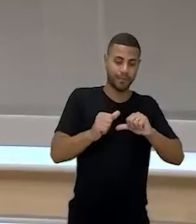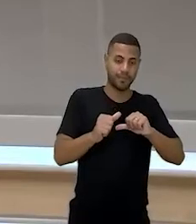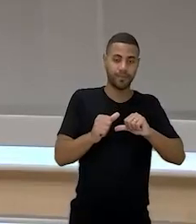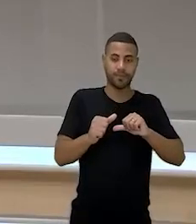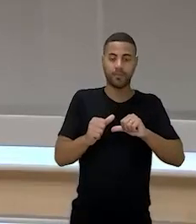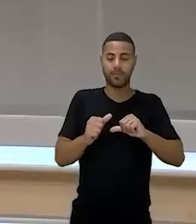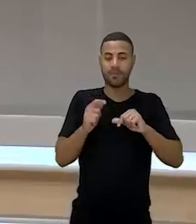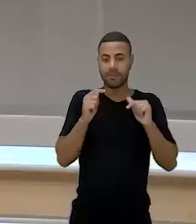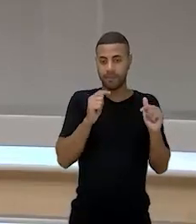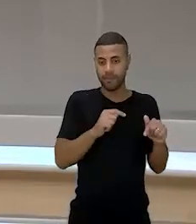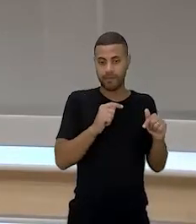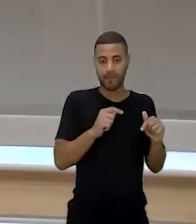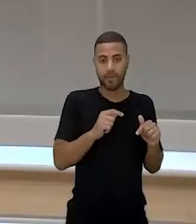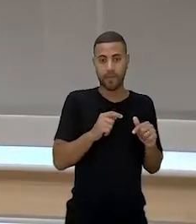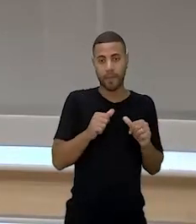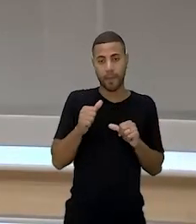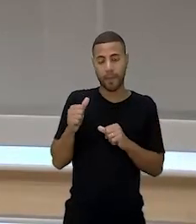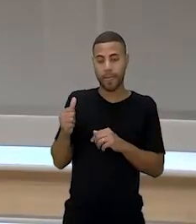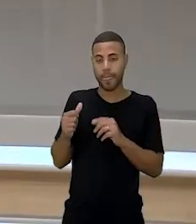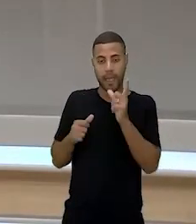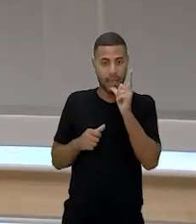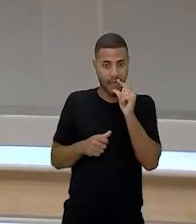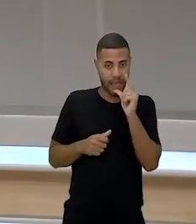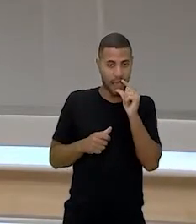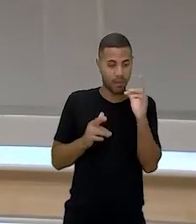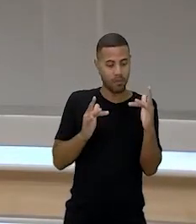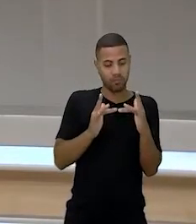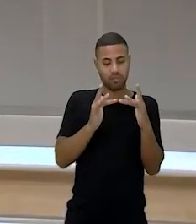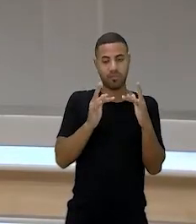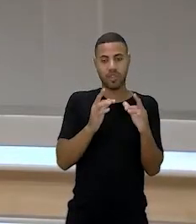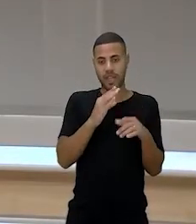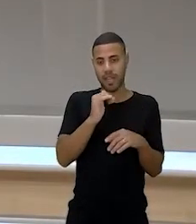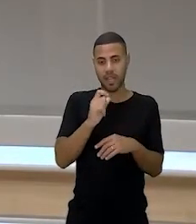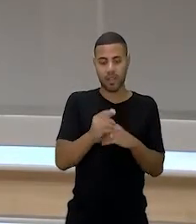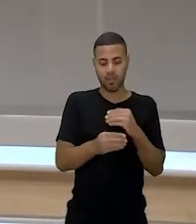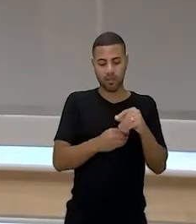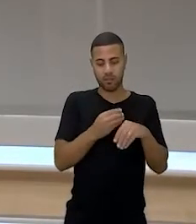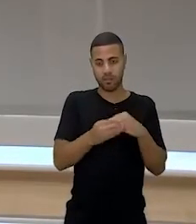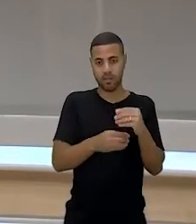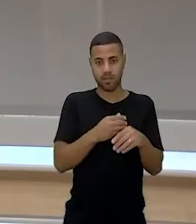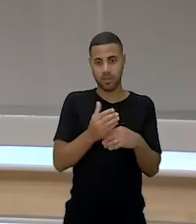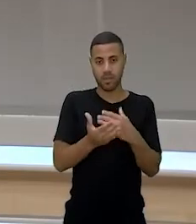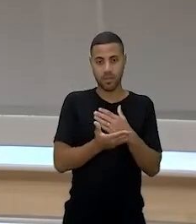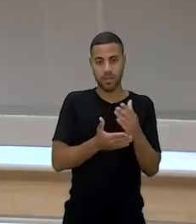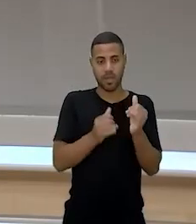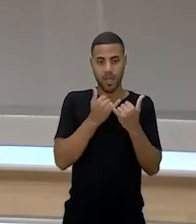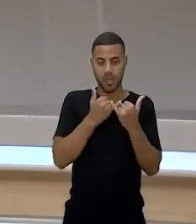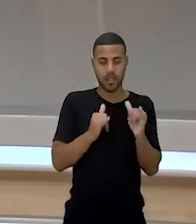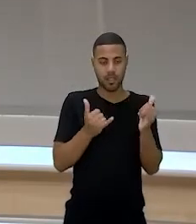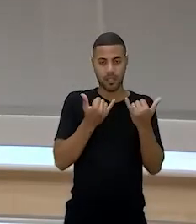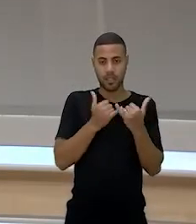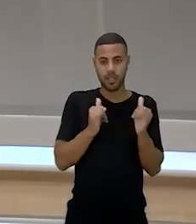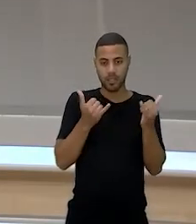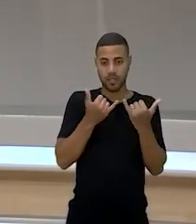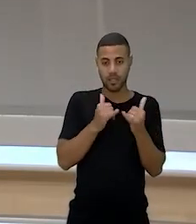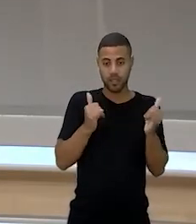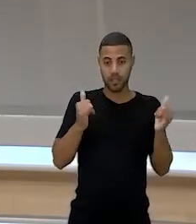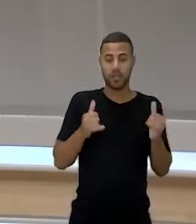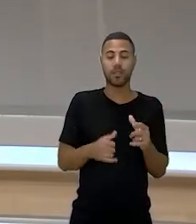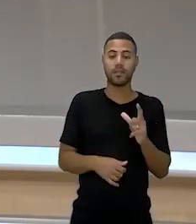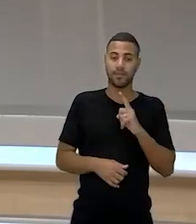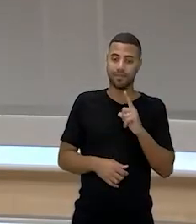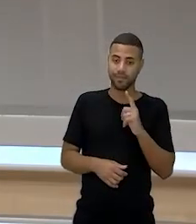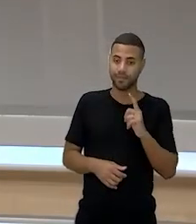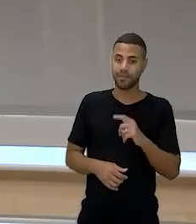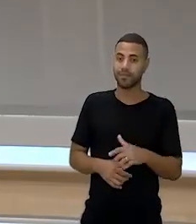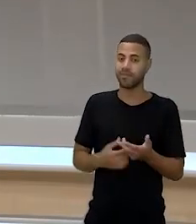inverso. Quando a água entra em contato com a cal, ela vai gerar energia. Esse processo gera energia. Por